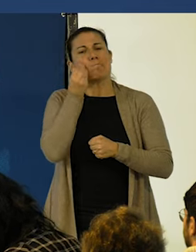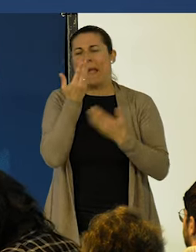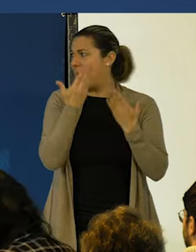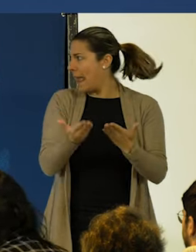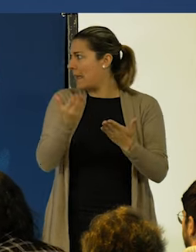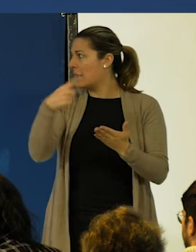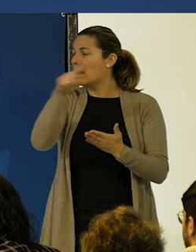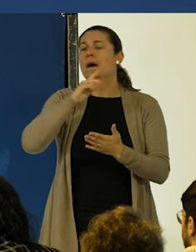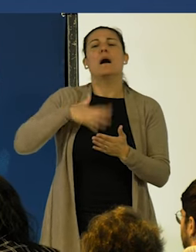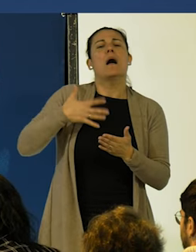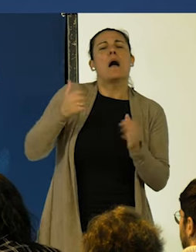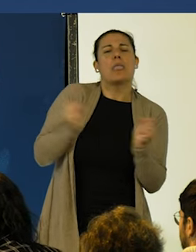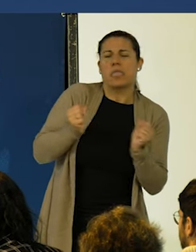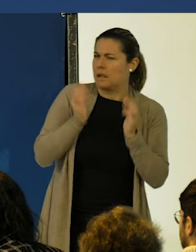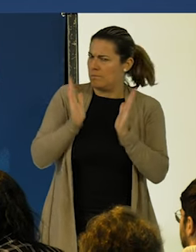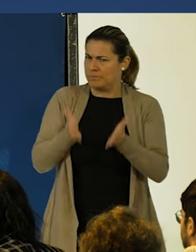quem não tem medo.